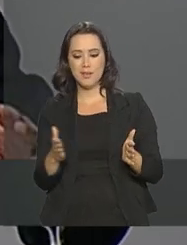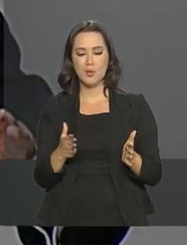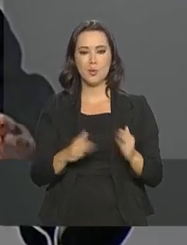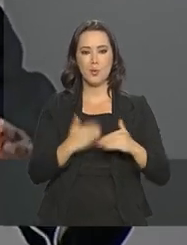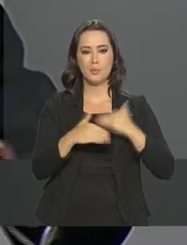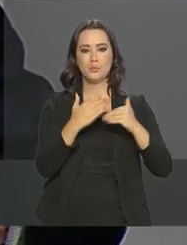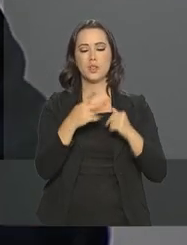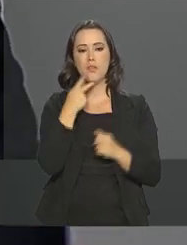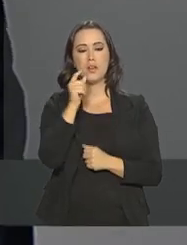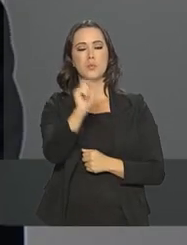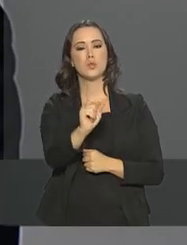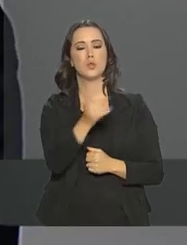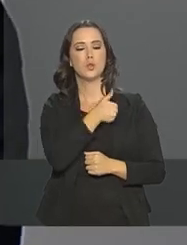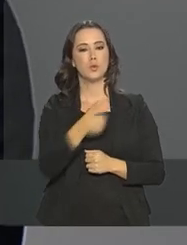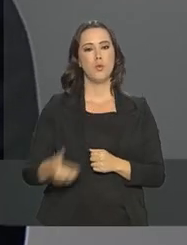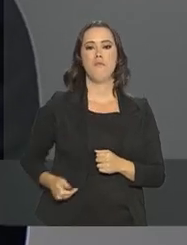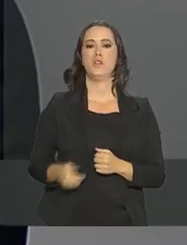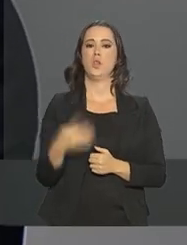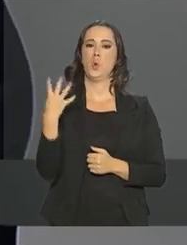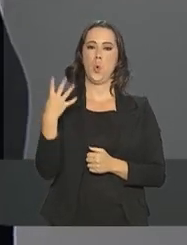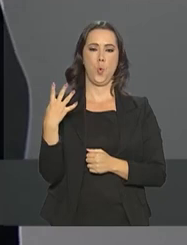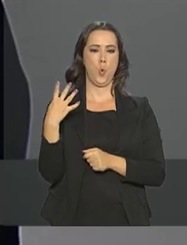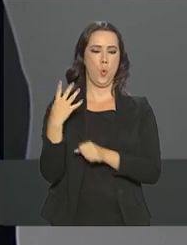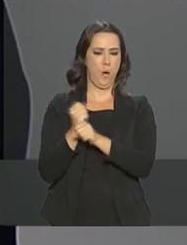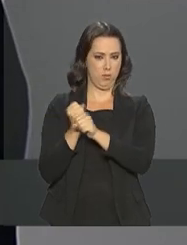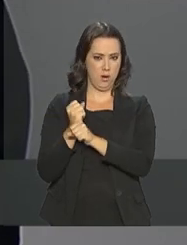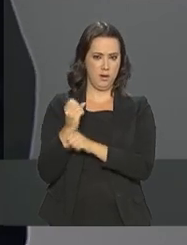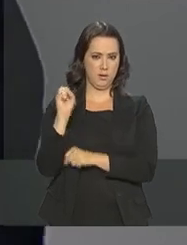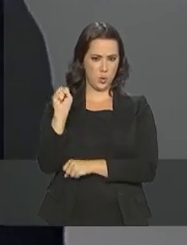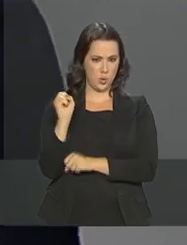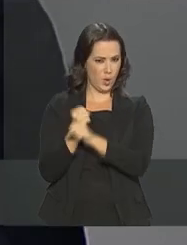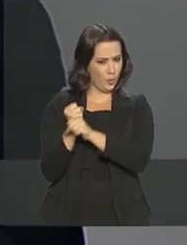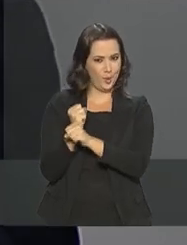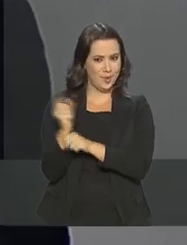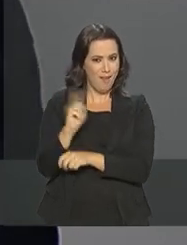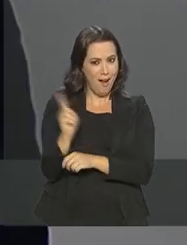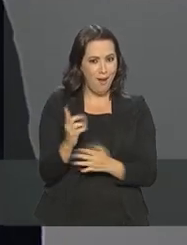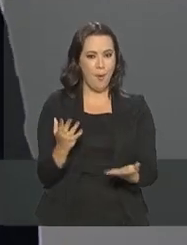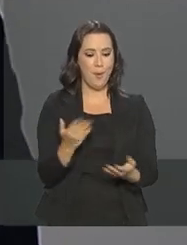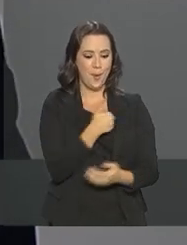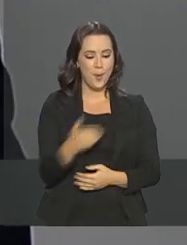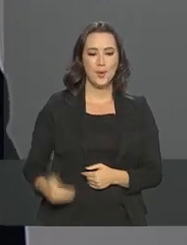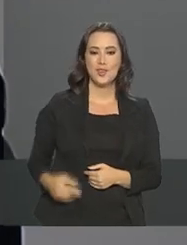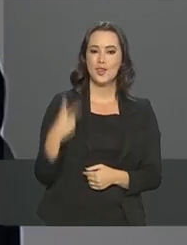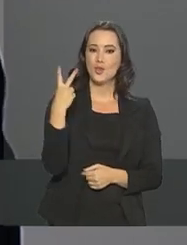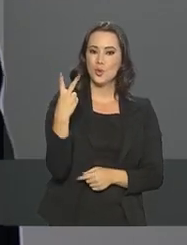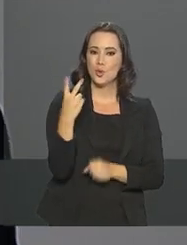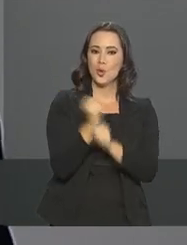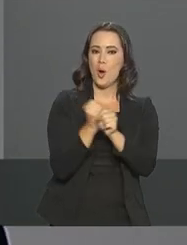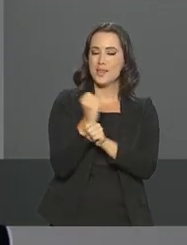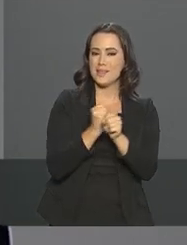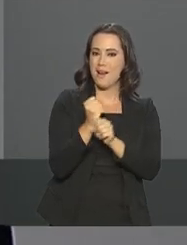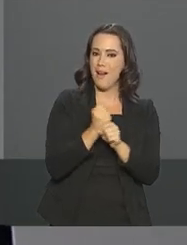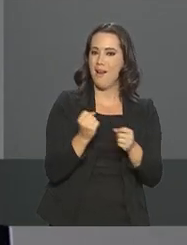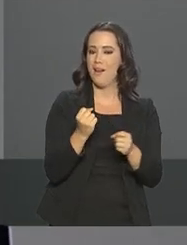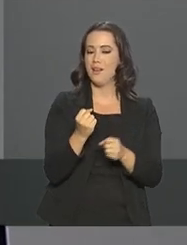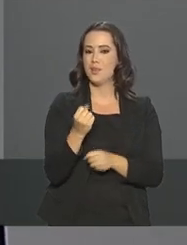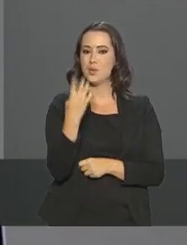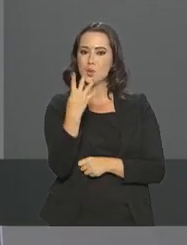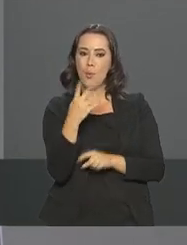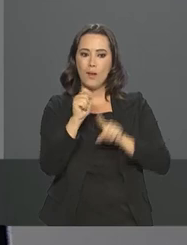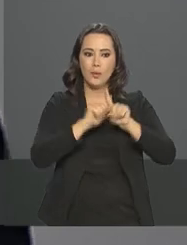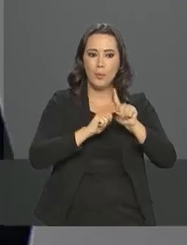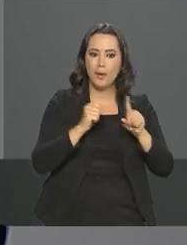falamos do que de um governo e 48 anos não falamos de um governo dois anos a esta altura dois anos e quatro